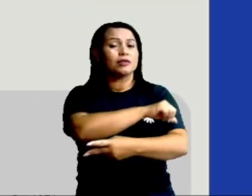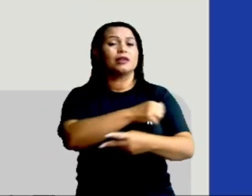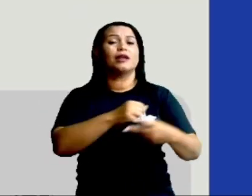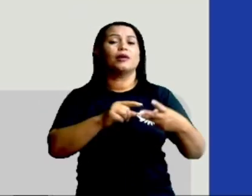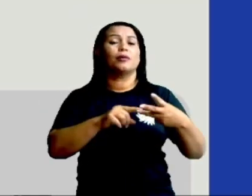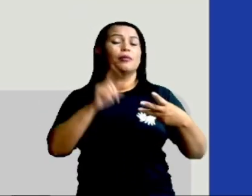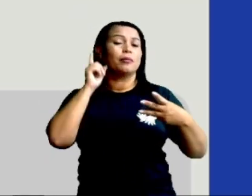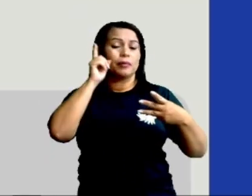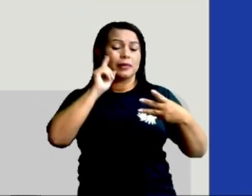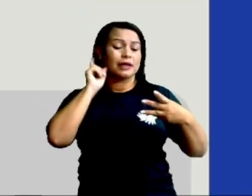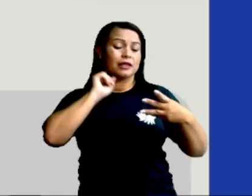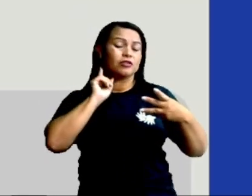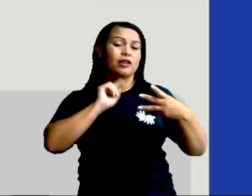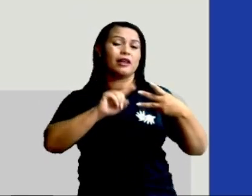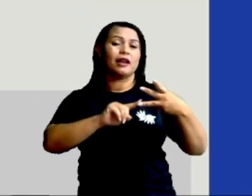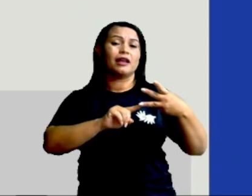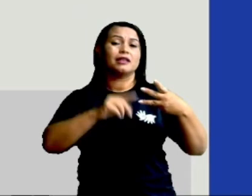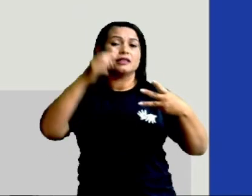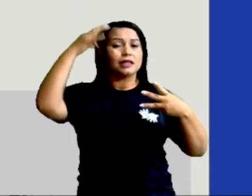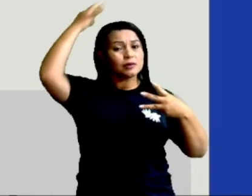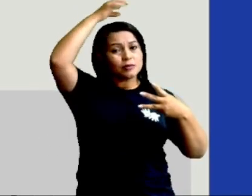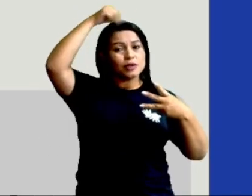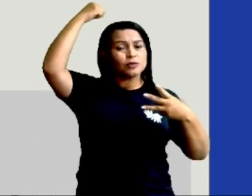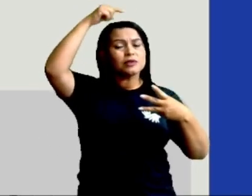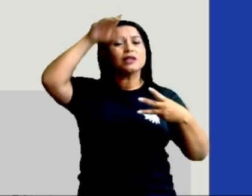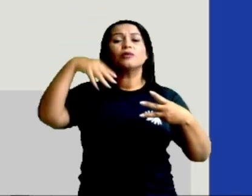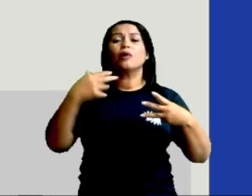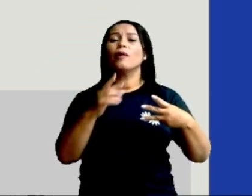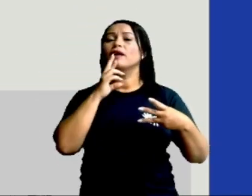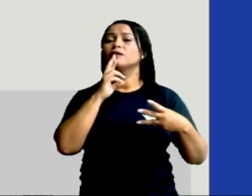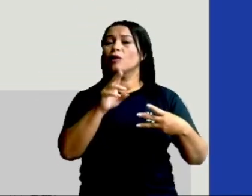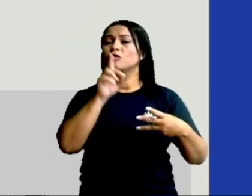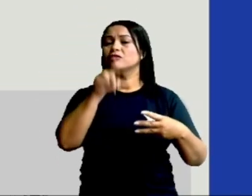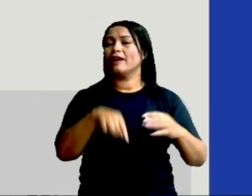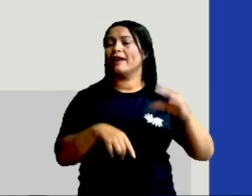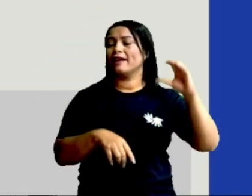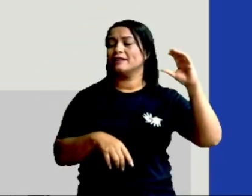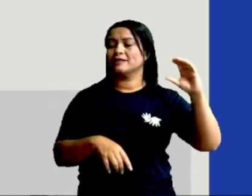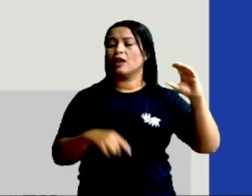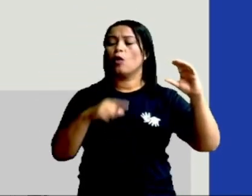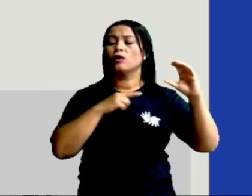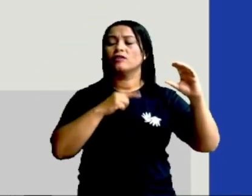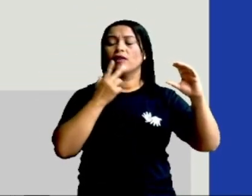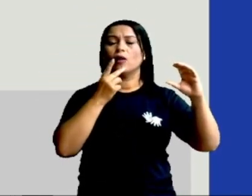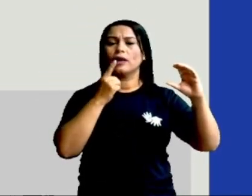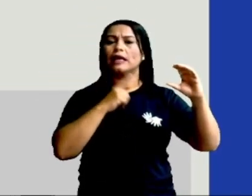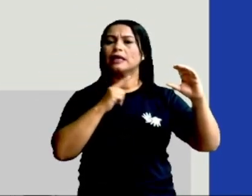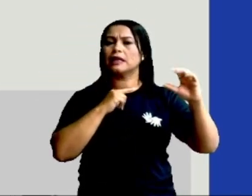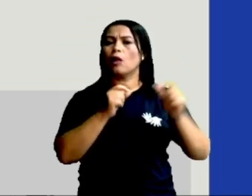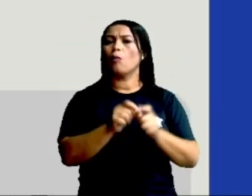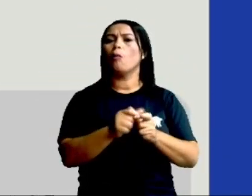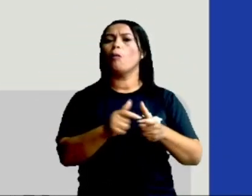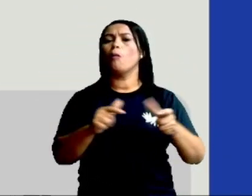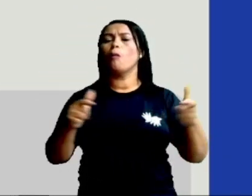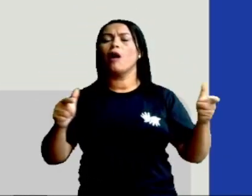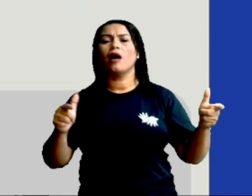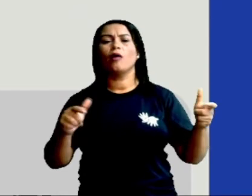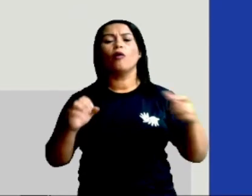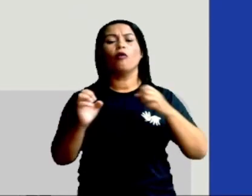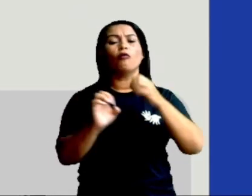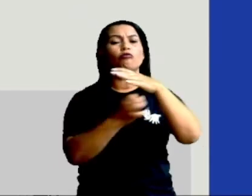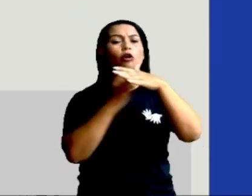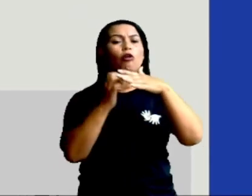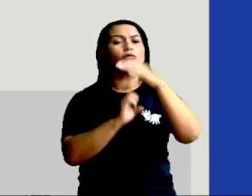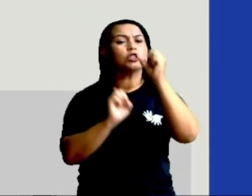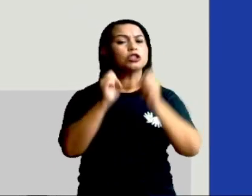Santo me dá uma resposta é a letra C onde diz que concentra-se o maior volume de